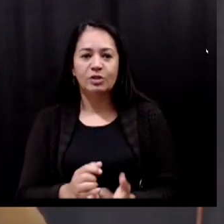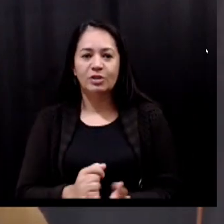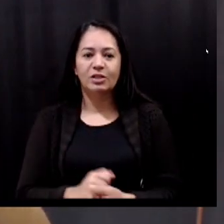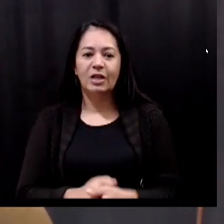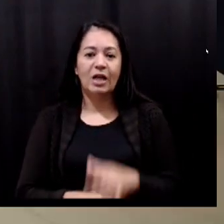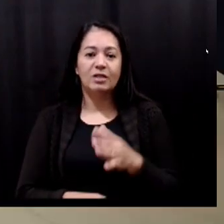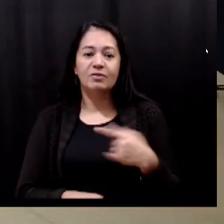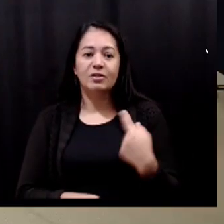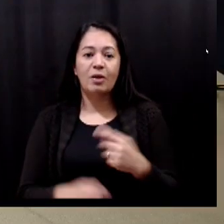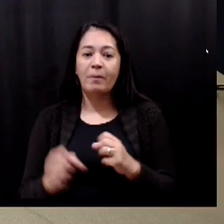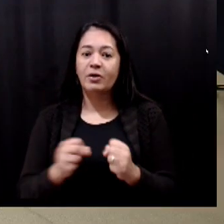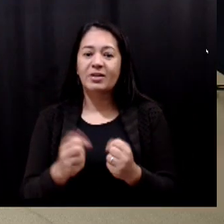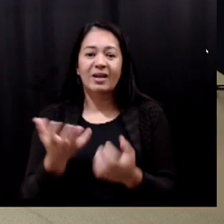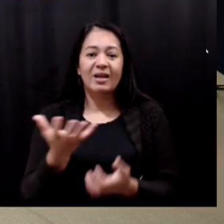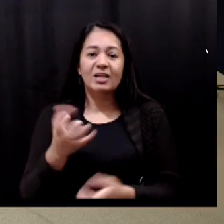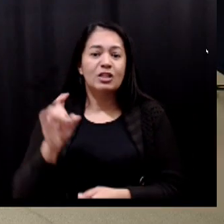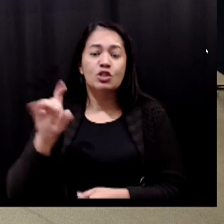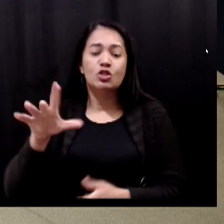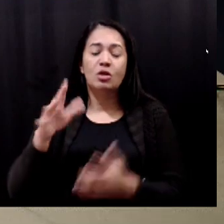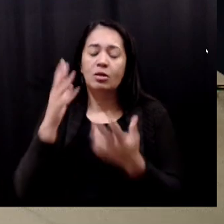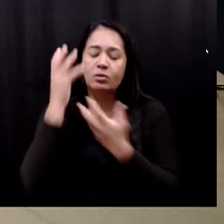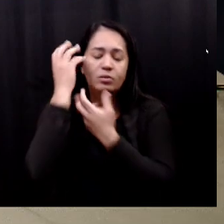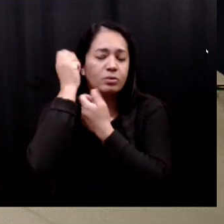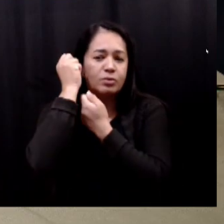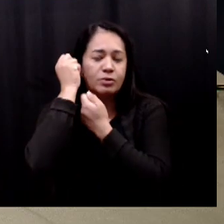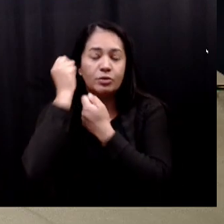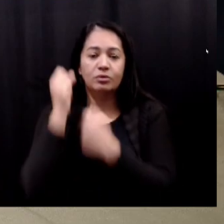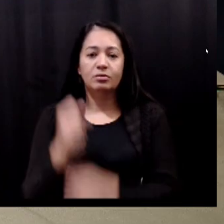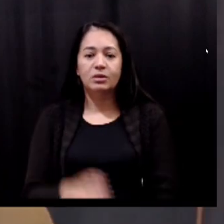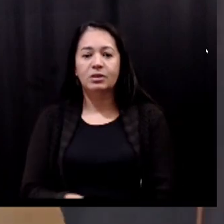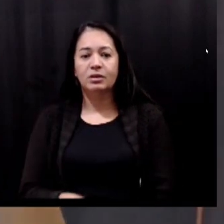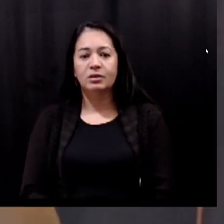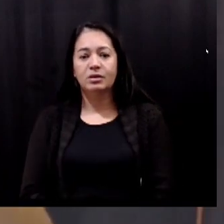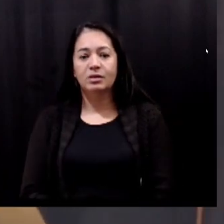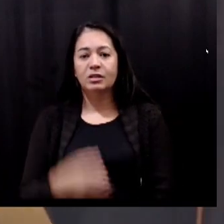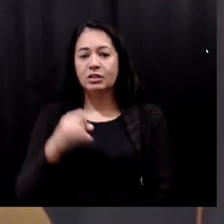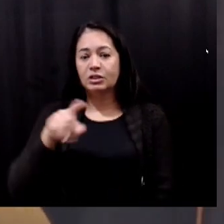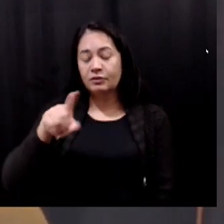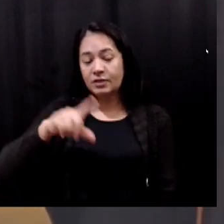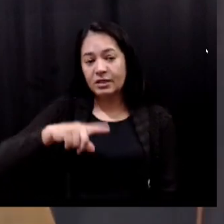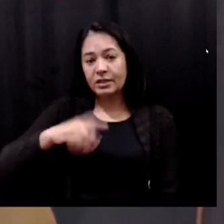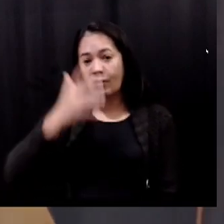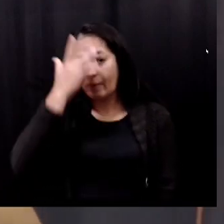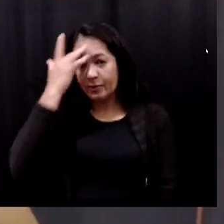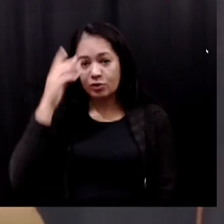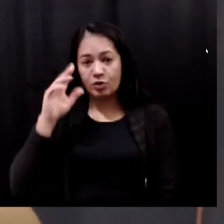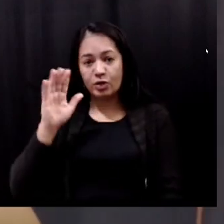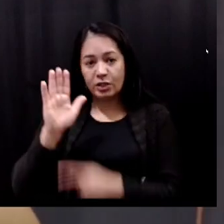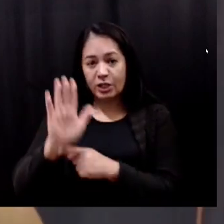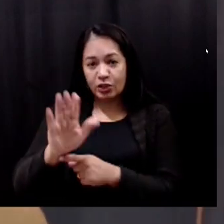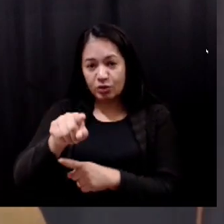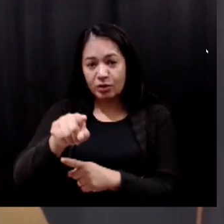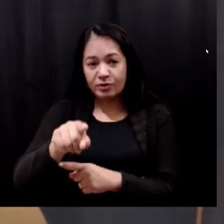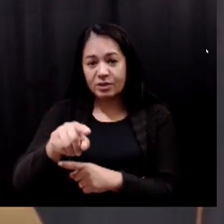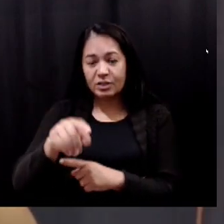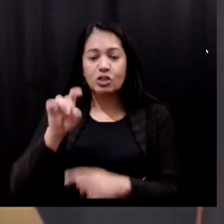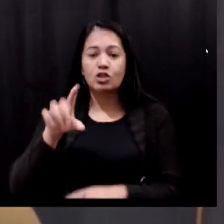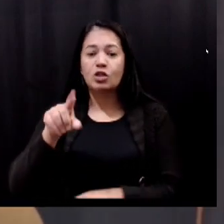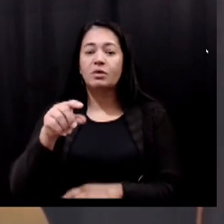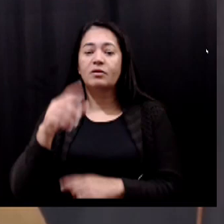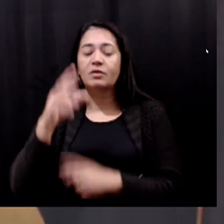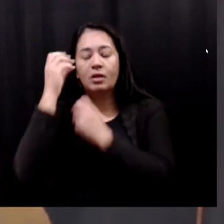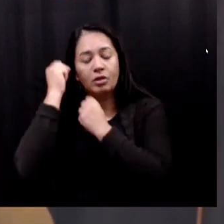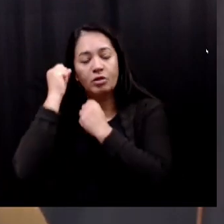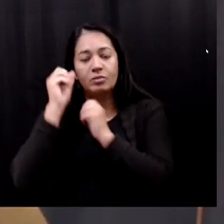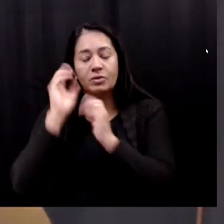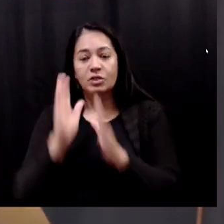dormir. Sim, exatamente. Então, se você tiver alguém que vai cuidar da pessoa que você está cuidando, para você dormir meia horinha, às vezes aquela meia